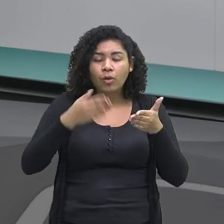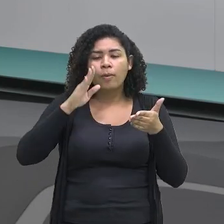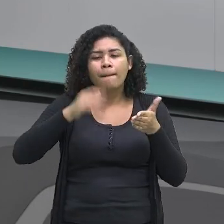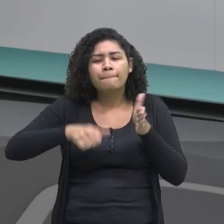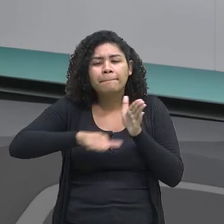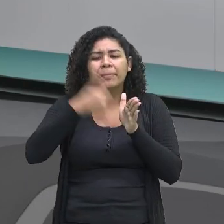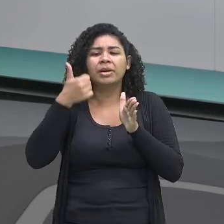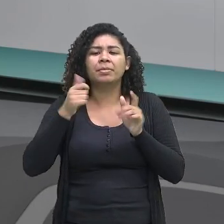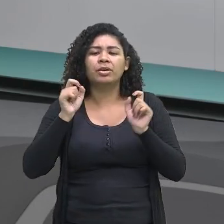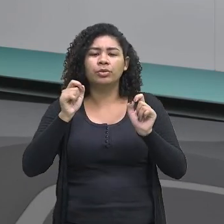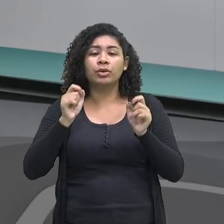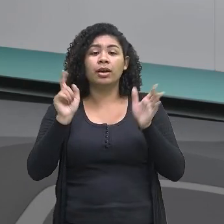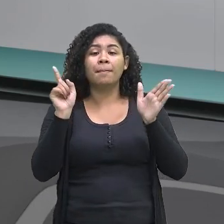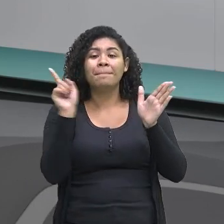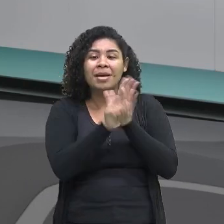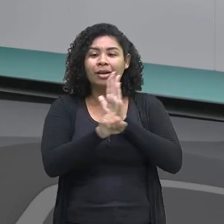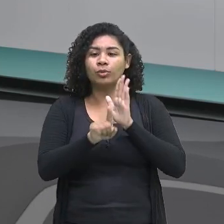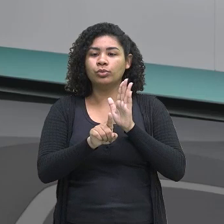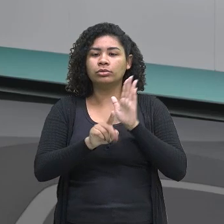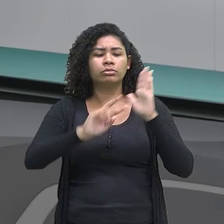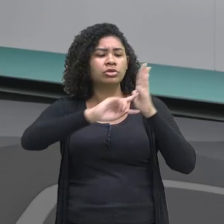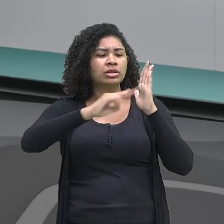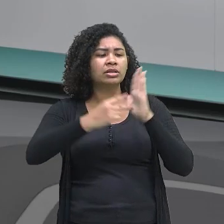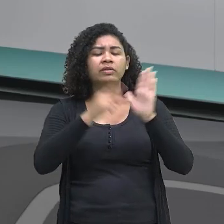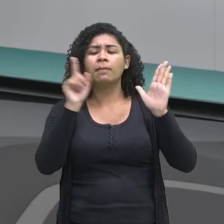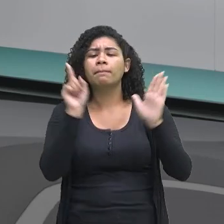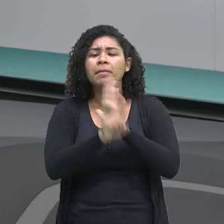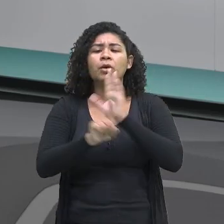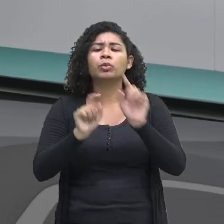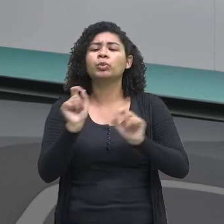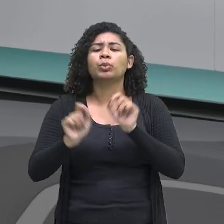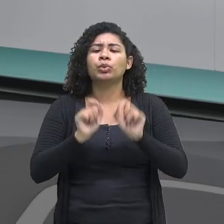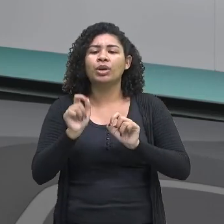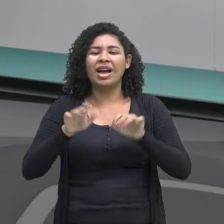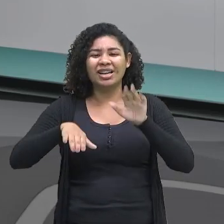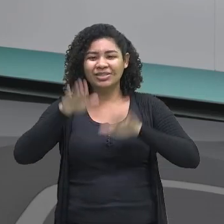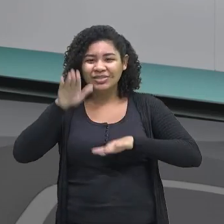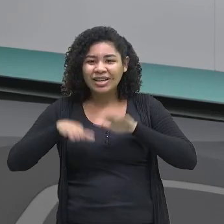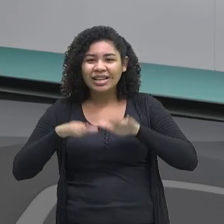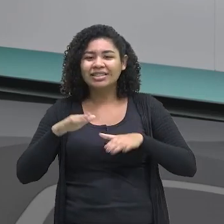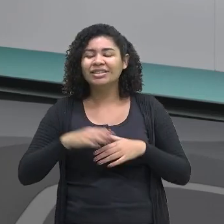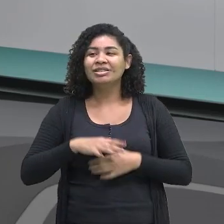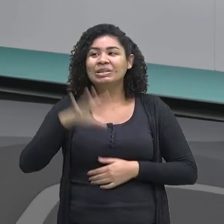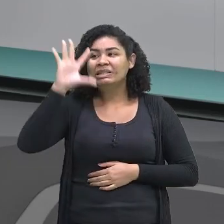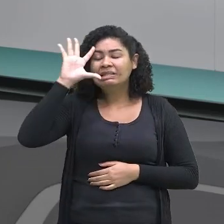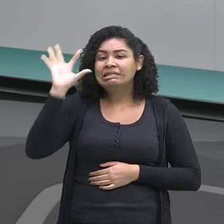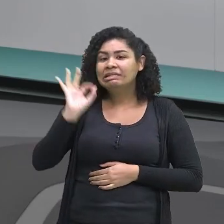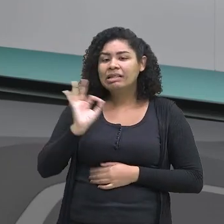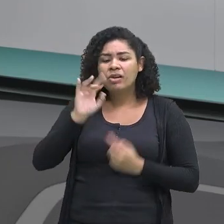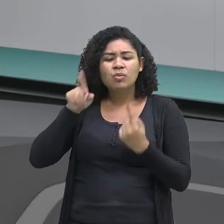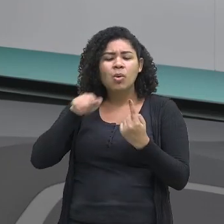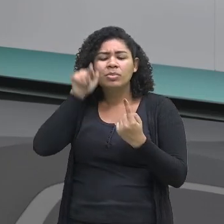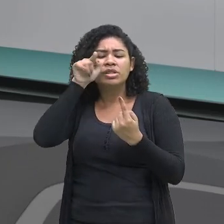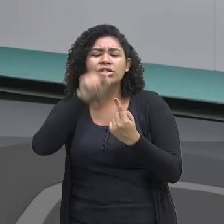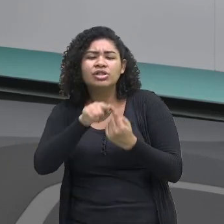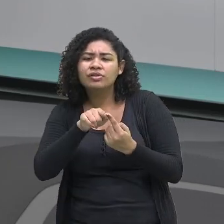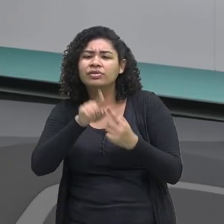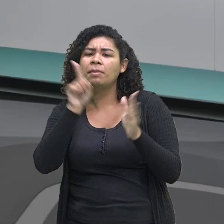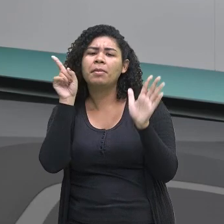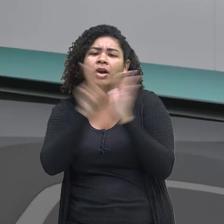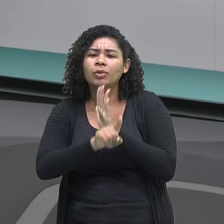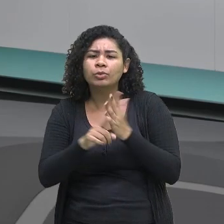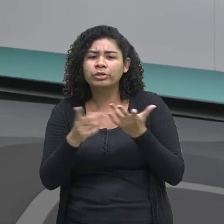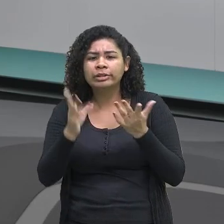em entender o que a pergunta quer, que às vezes a gente nem entendeu qual é o objetivo daquela questão. Então,